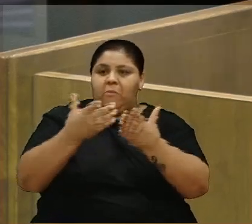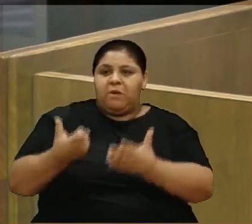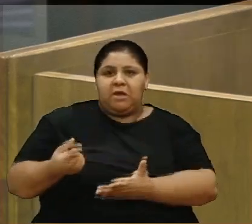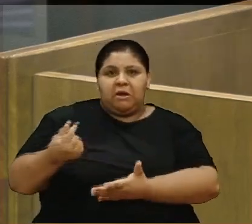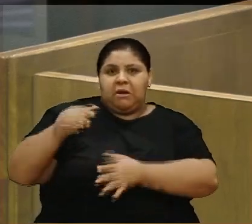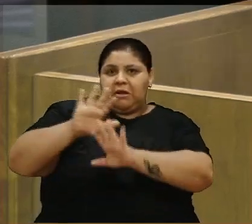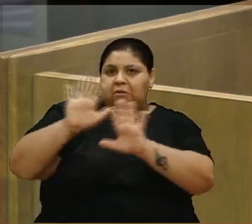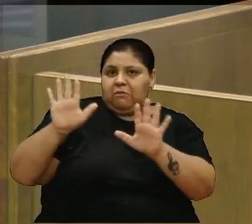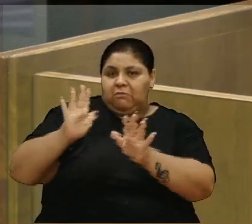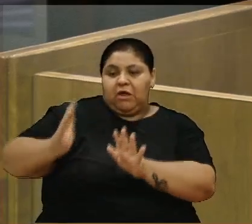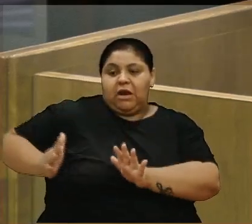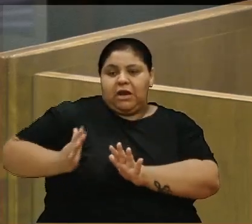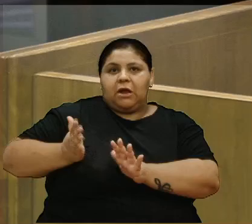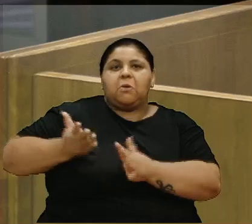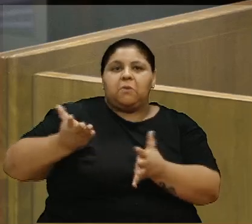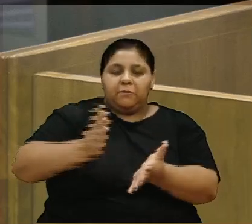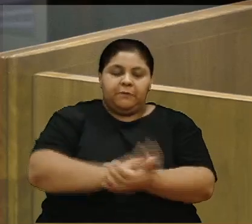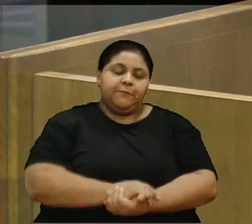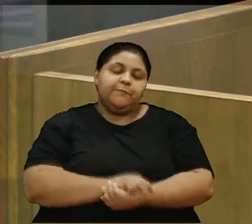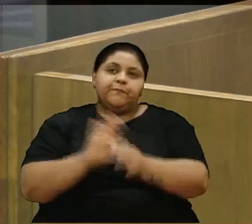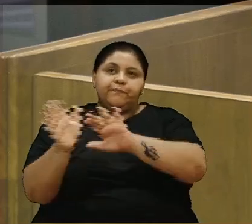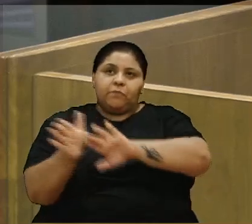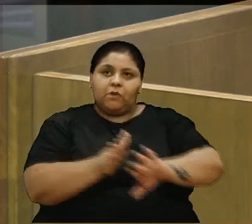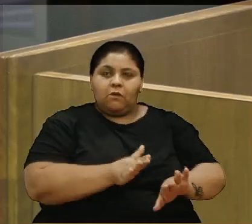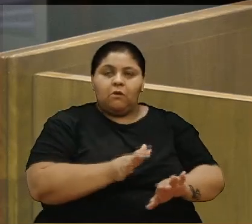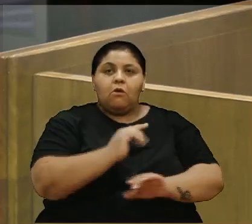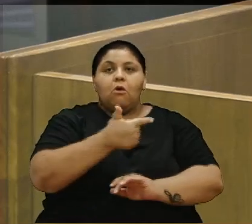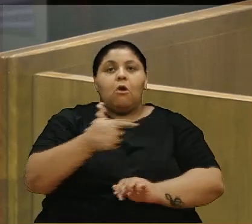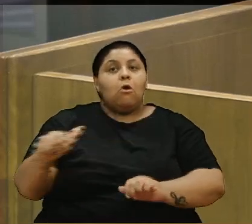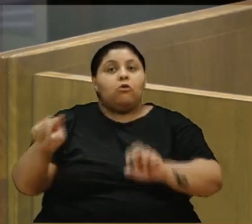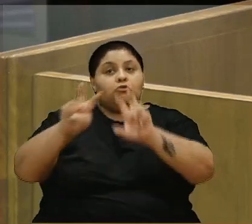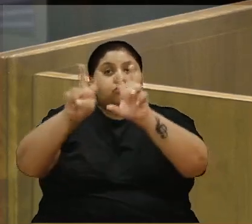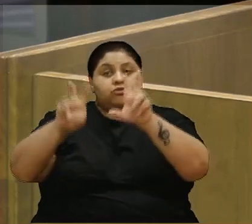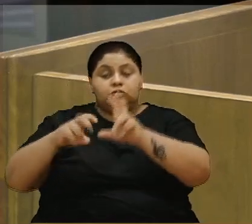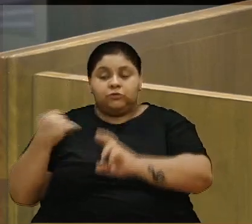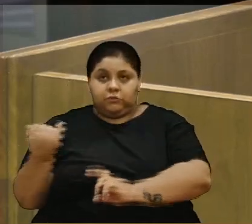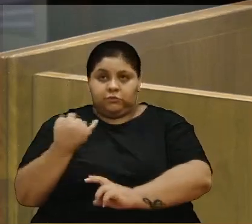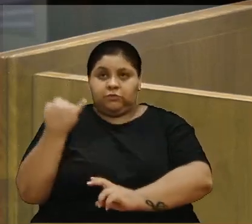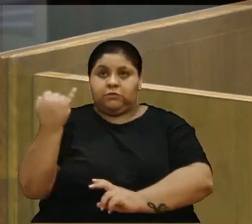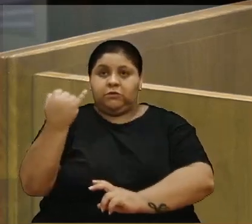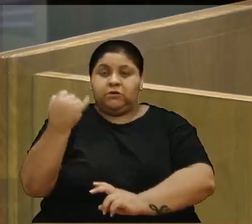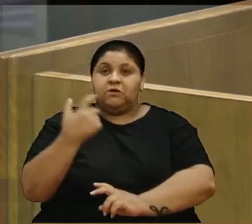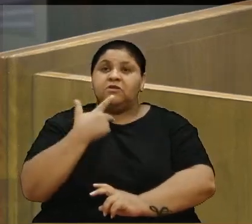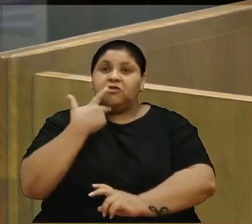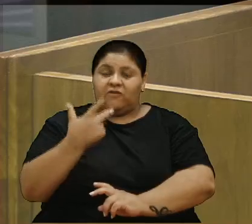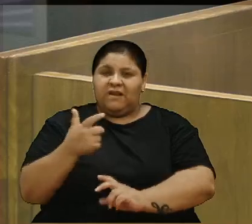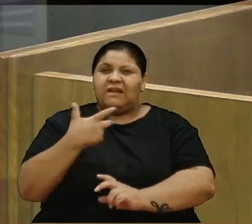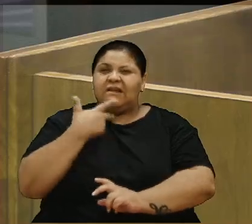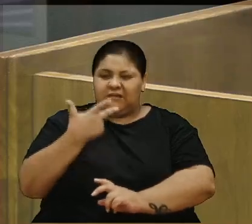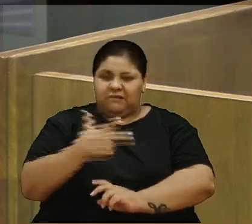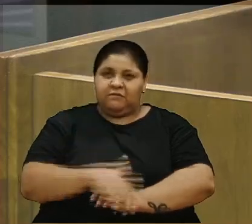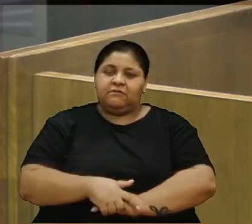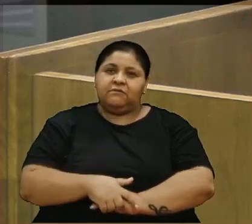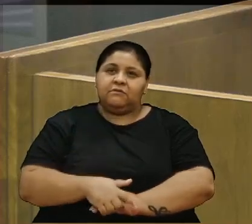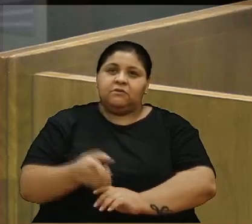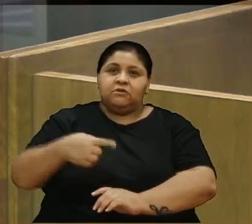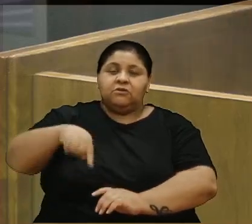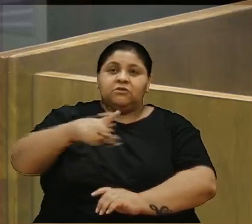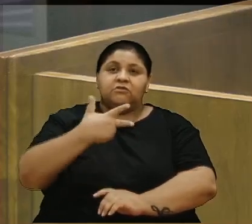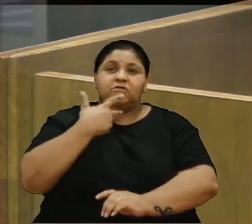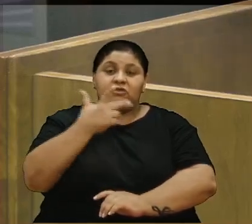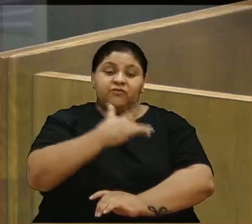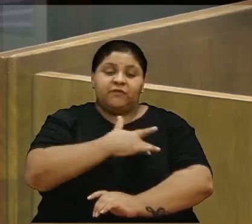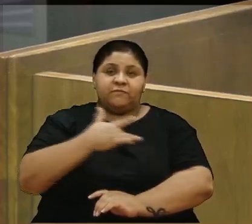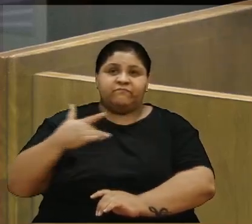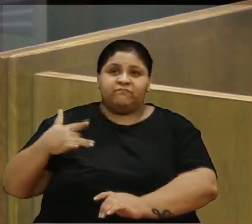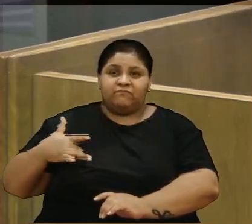Outra questão que é importantíssima a gente falar, e eu comentei que eu ia trazer aqui, é que se nós falarmos da